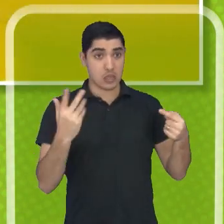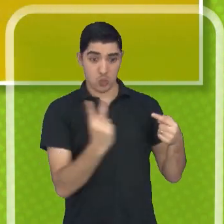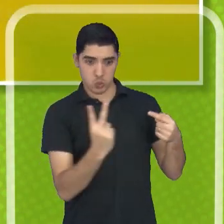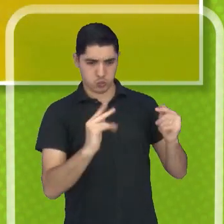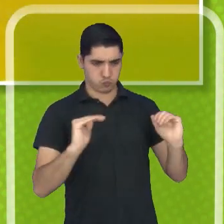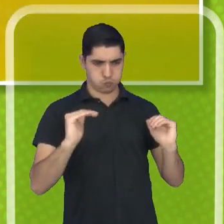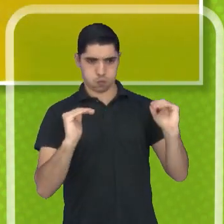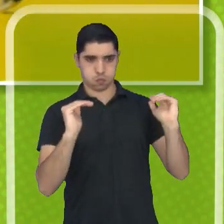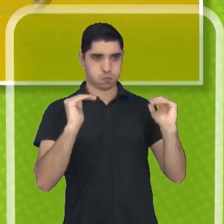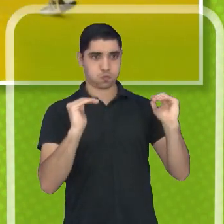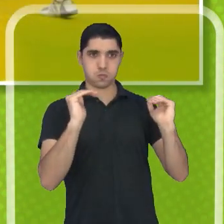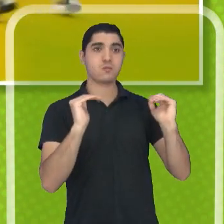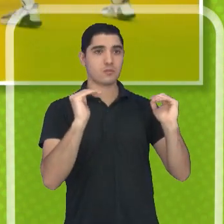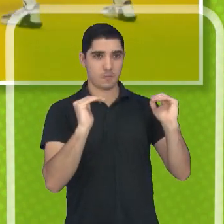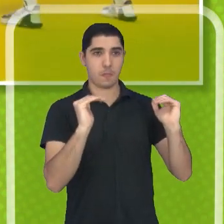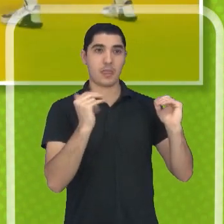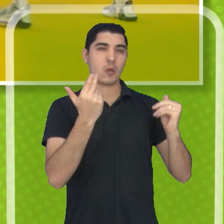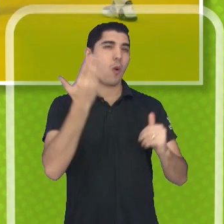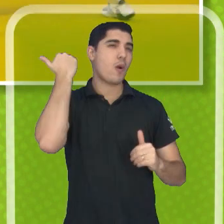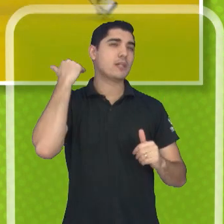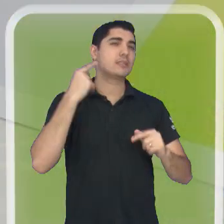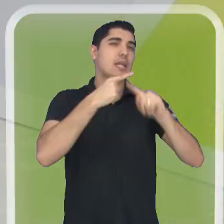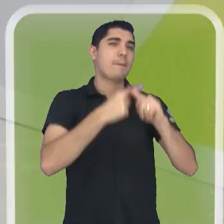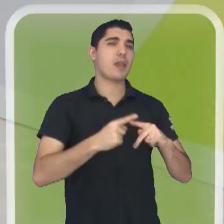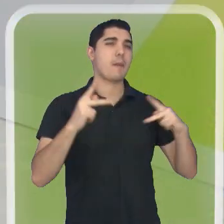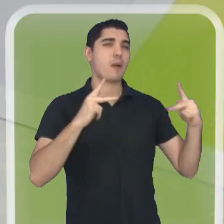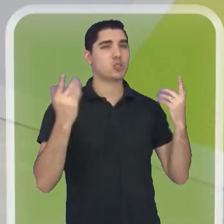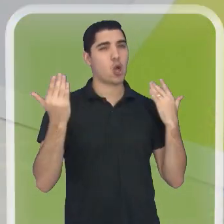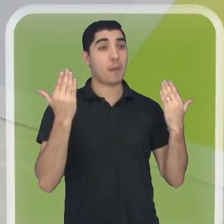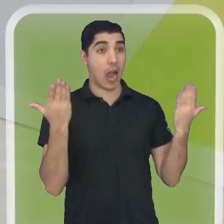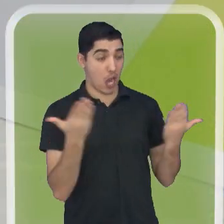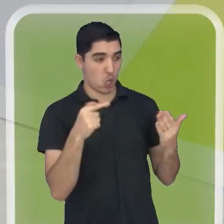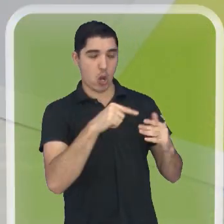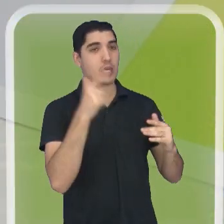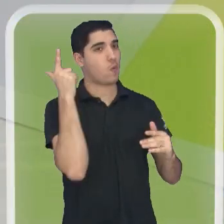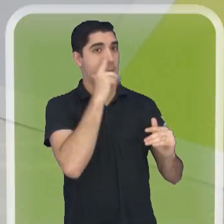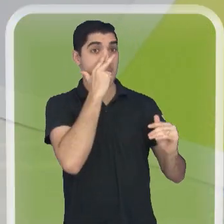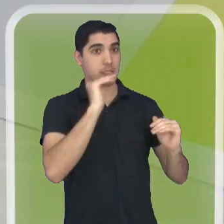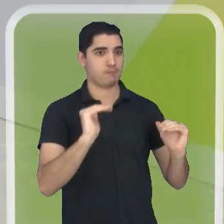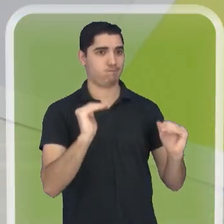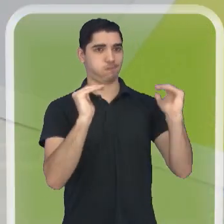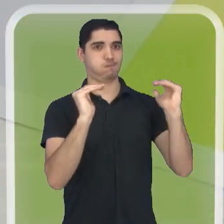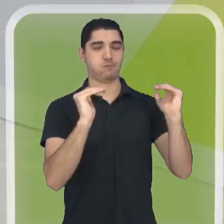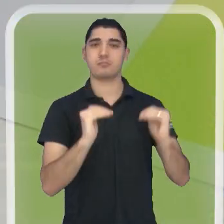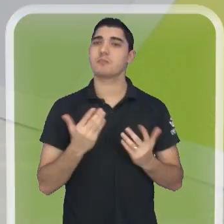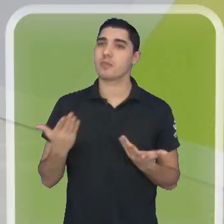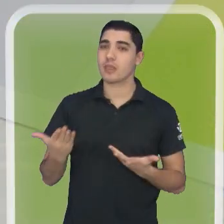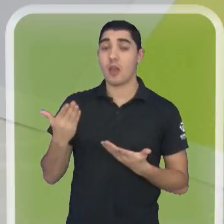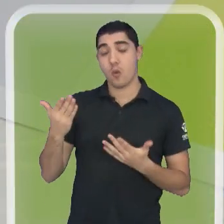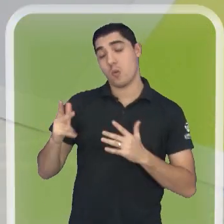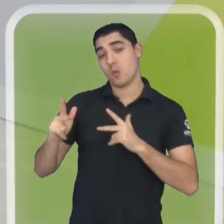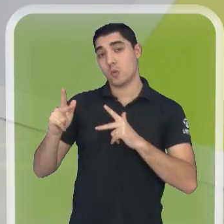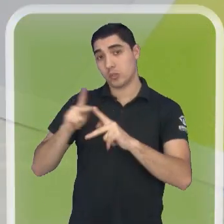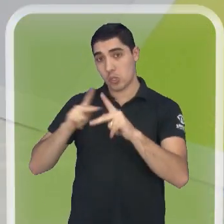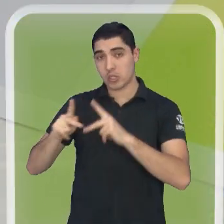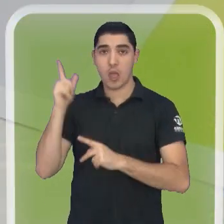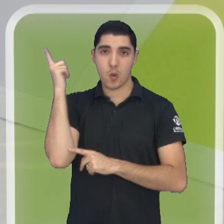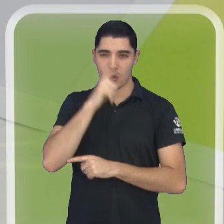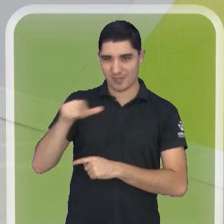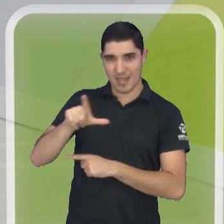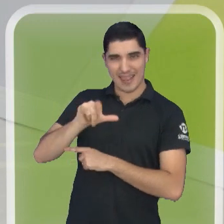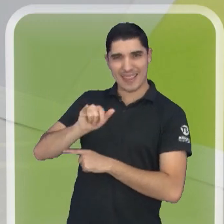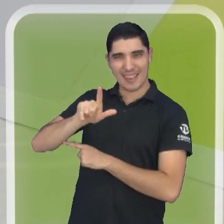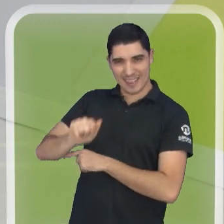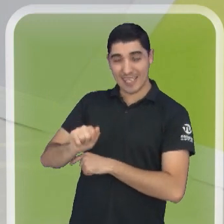é maior do que quando era no Paulista. Pois é, dentro da Superliga, o São José conquistou duas vitórias contra a equipe do Campinas,